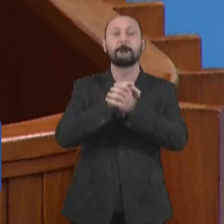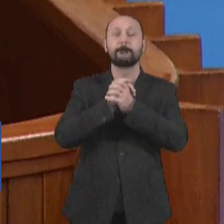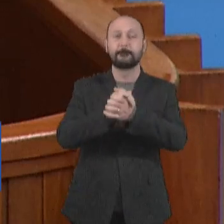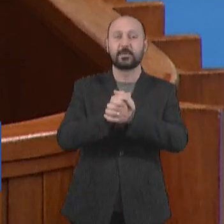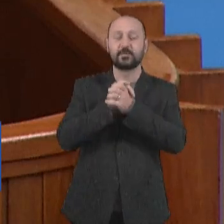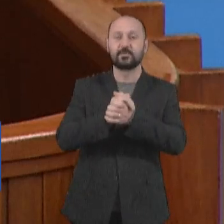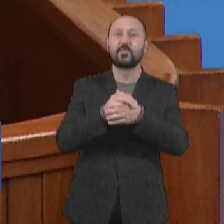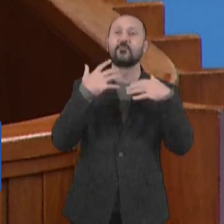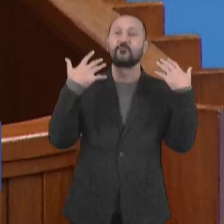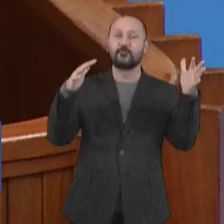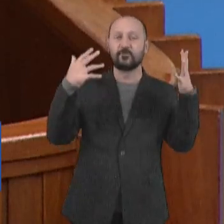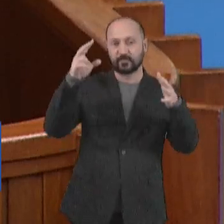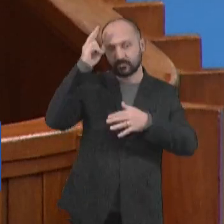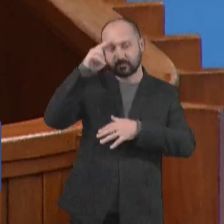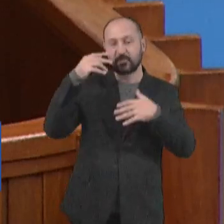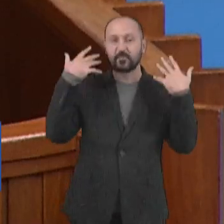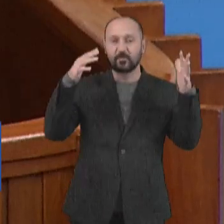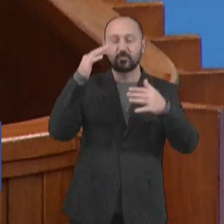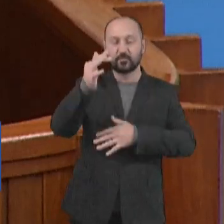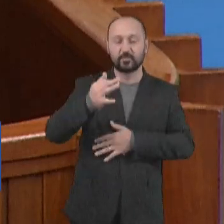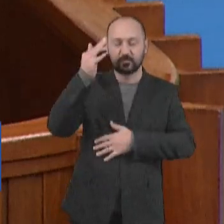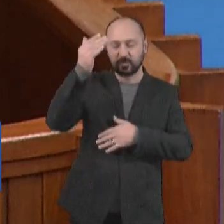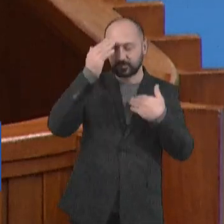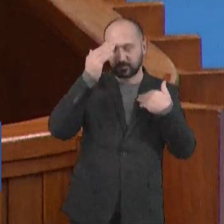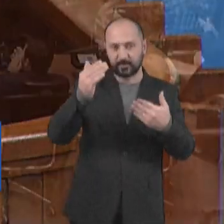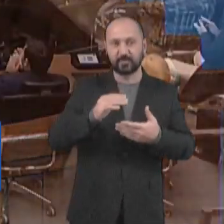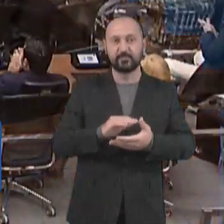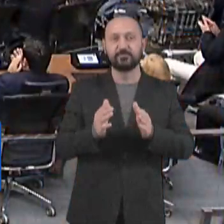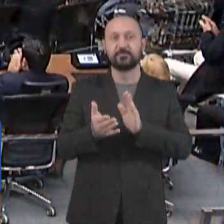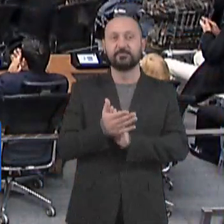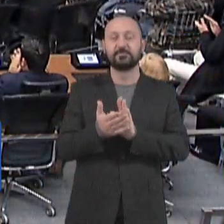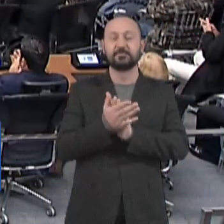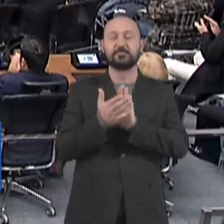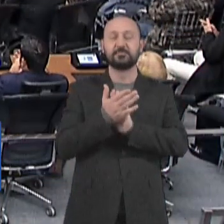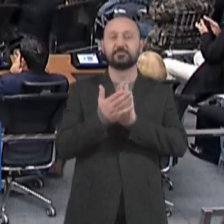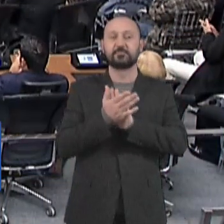parabéns, viva a história, viva o nosso futuro. Muito obrigado.